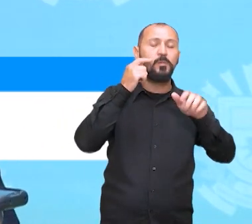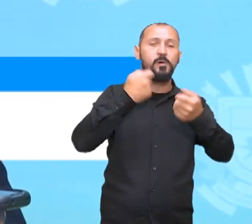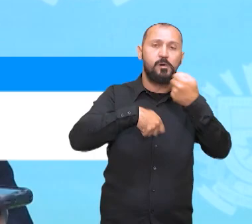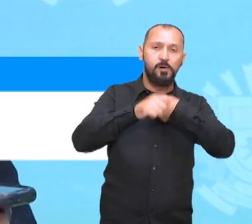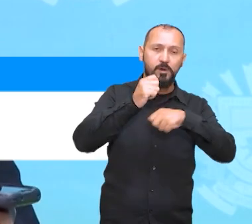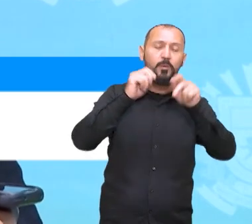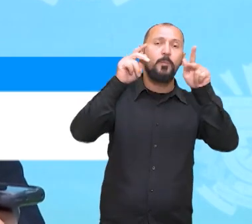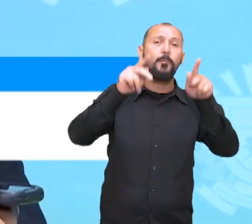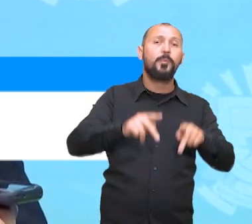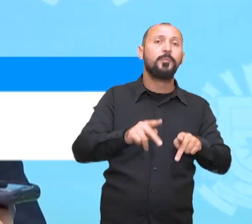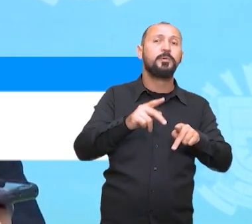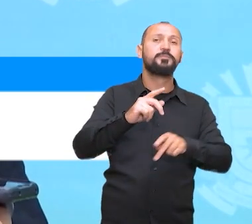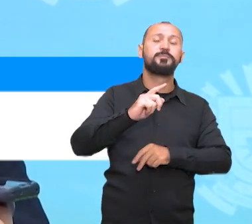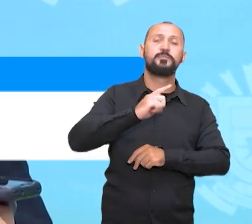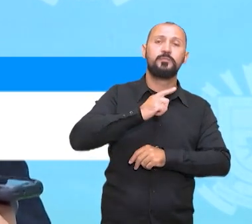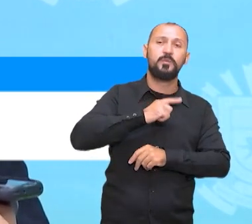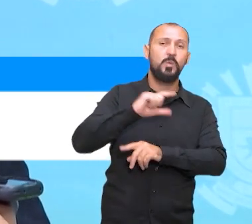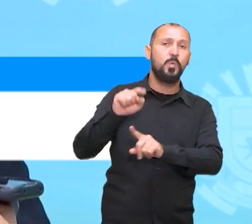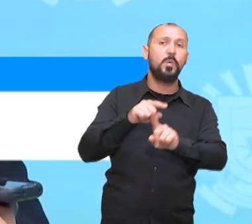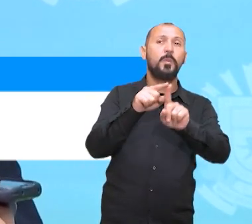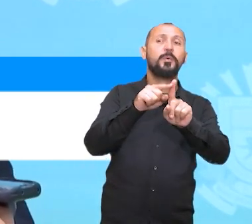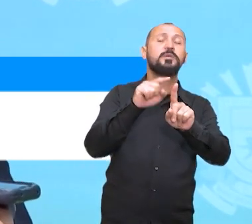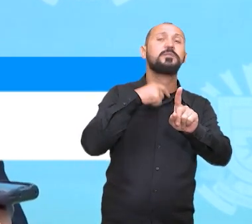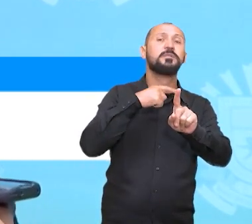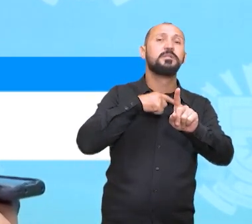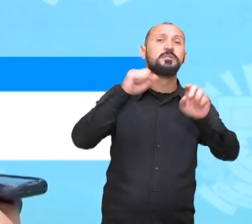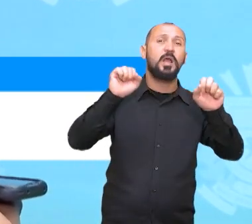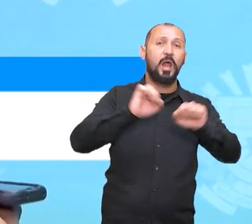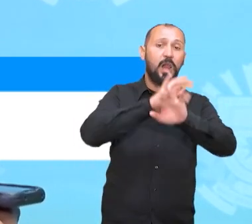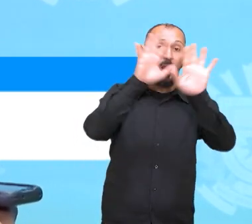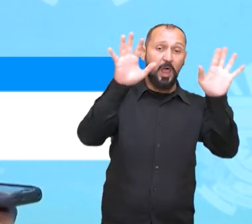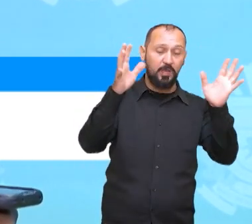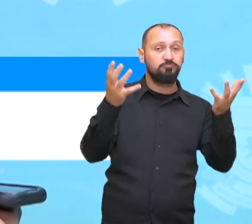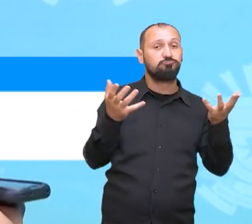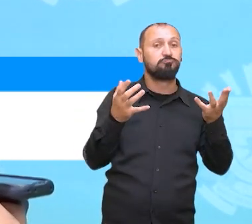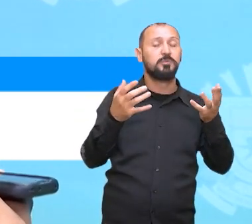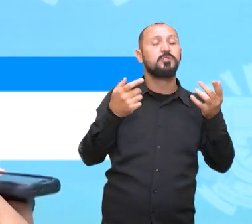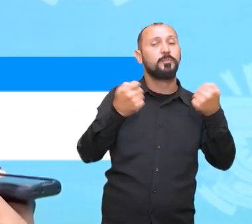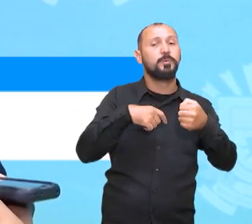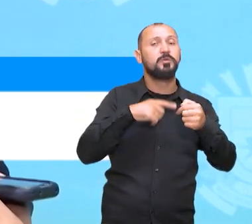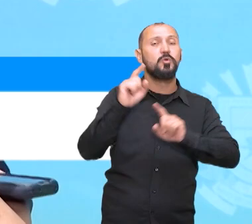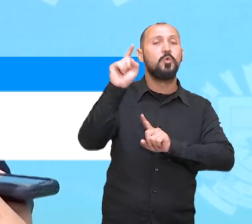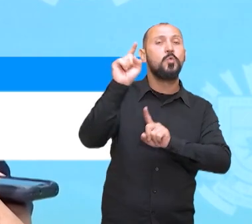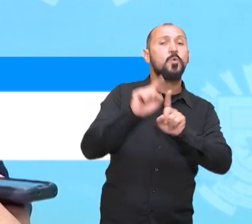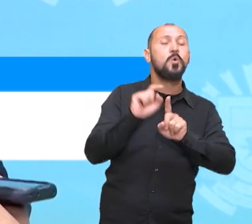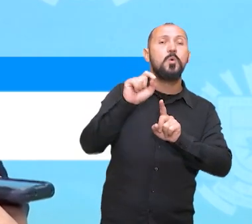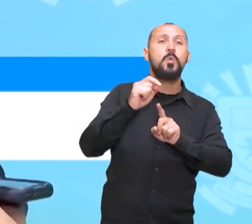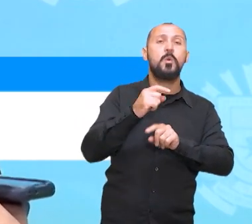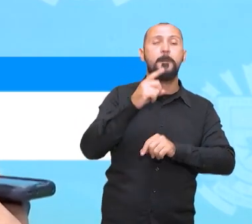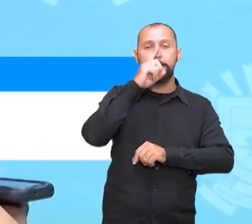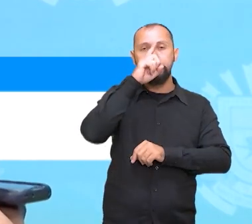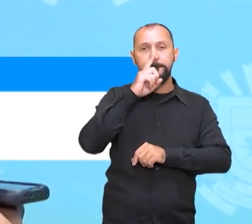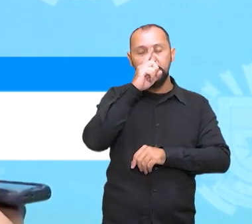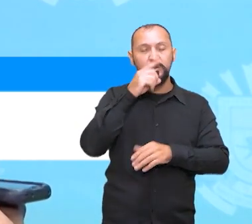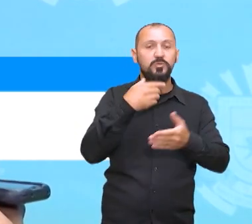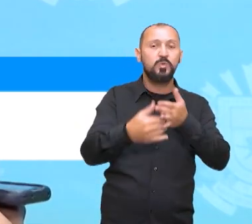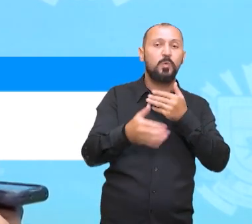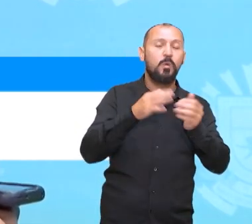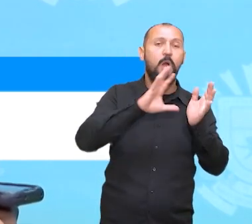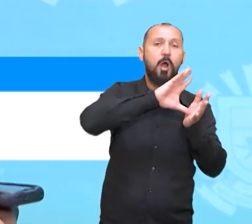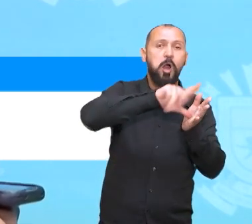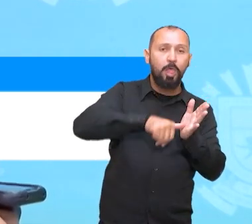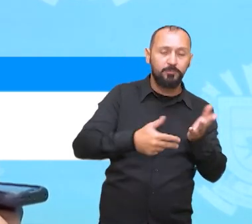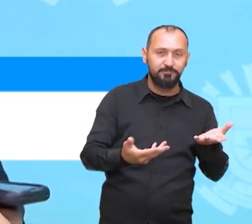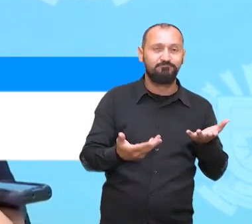a administração pública ela tem esse objetivo de ser o mais transparente possível, a gente reduz em muito o risco de qualquer tipo